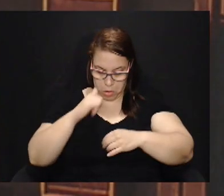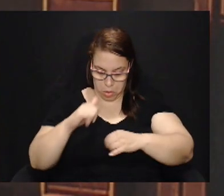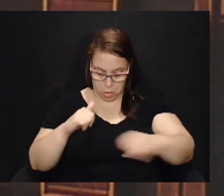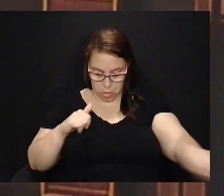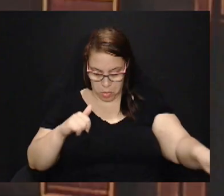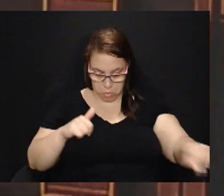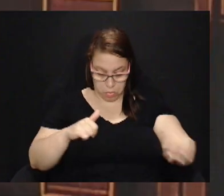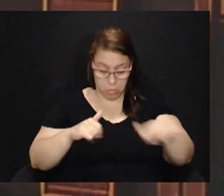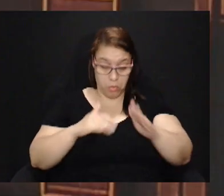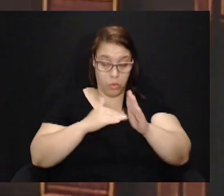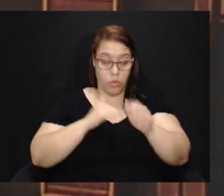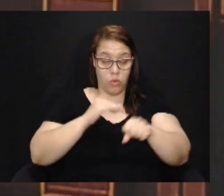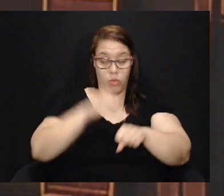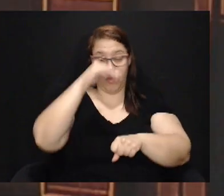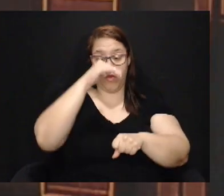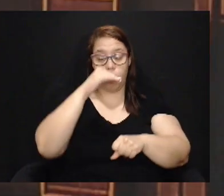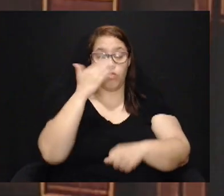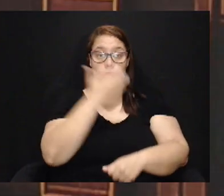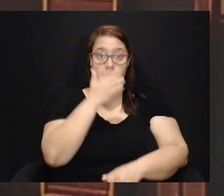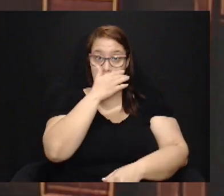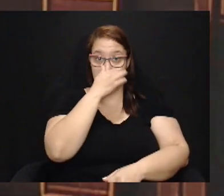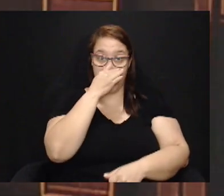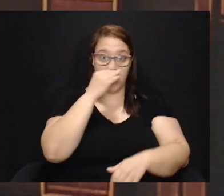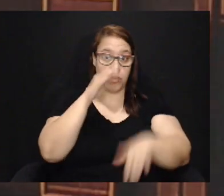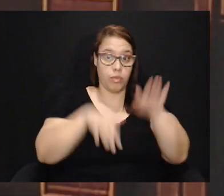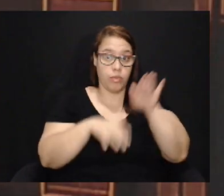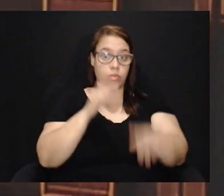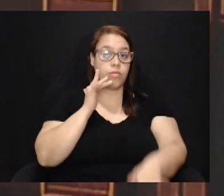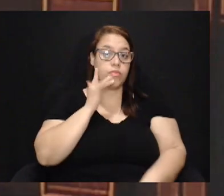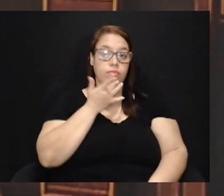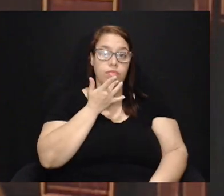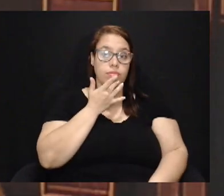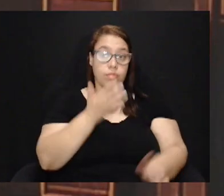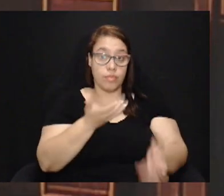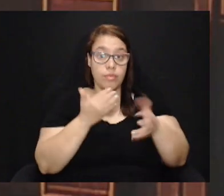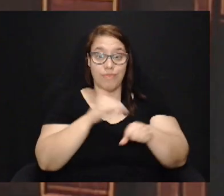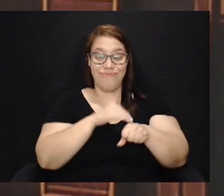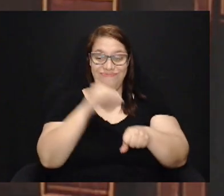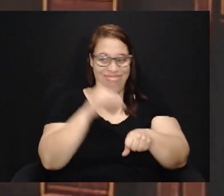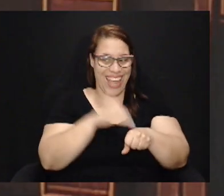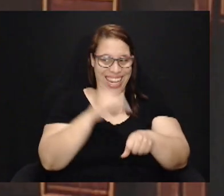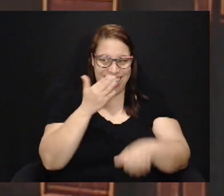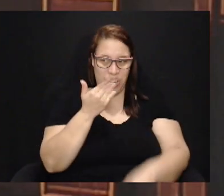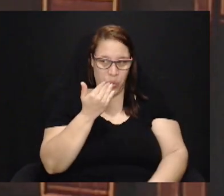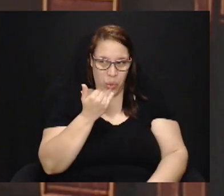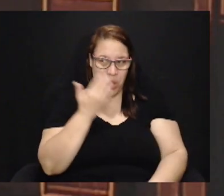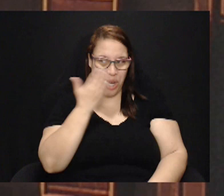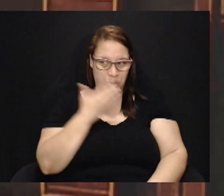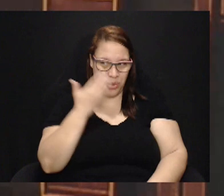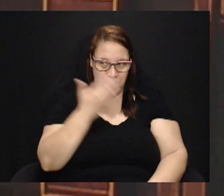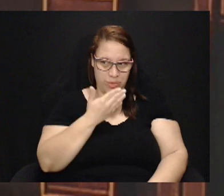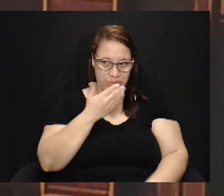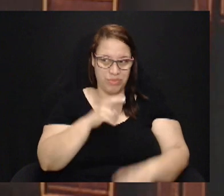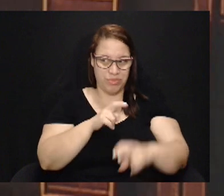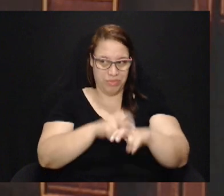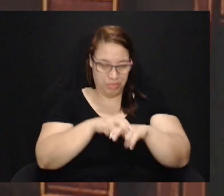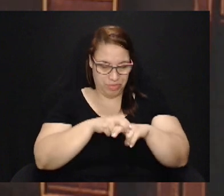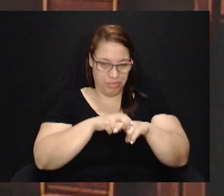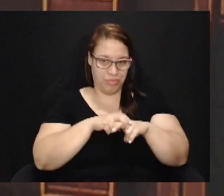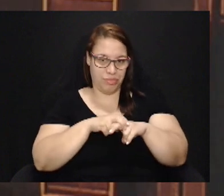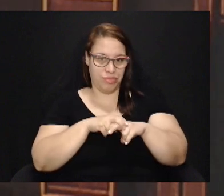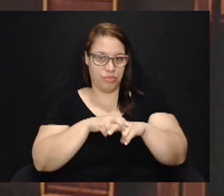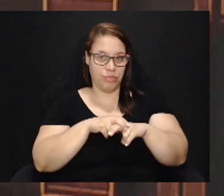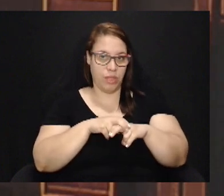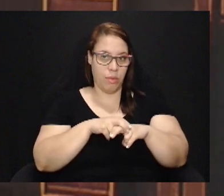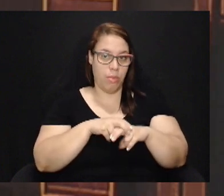excesso do açúcar dessensibiliza o nosso paladar, então a gente quer cada vez mais comer açúcar, por isso que a gente falou dessa questão do